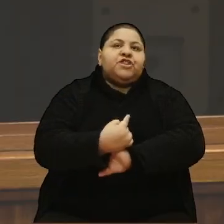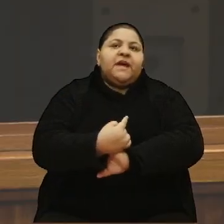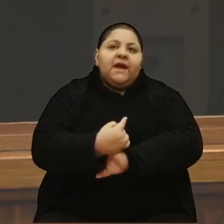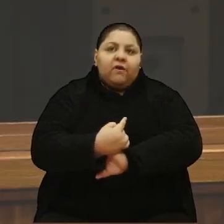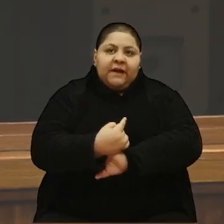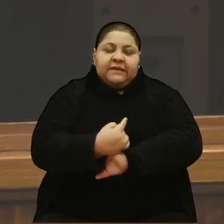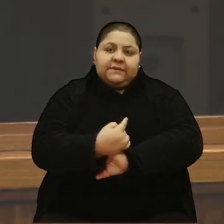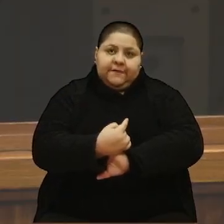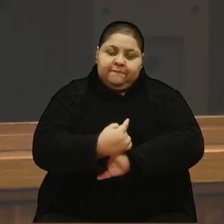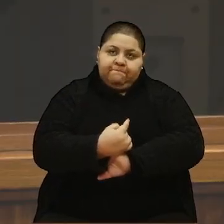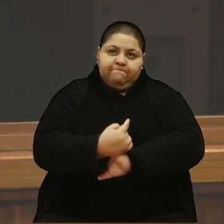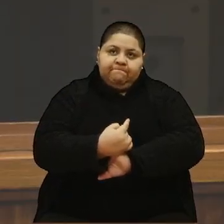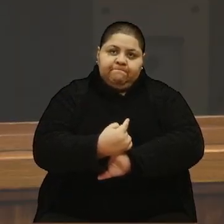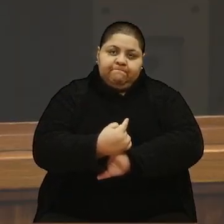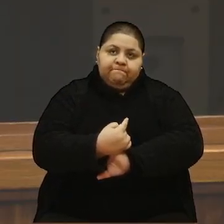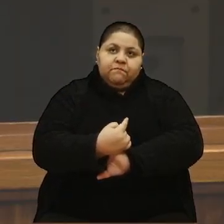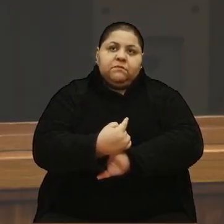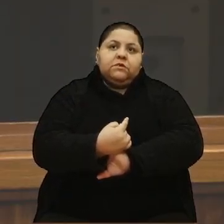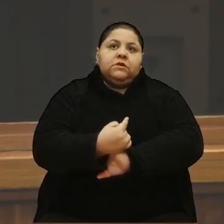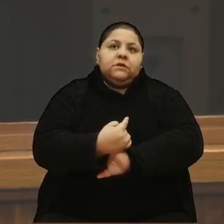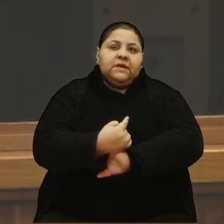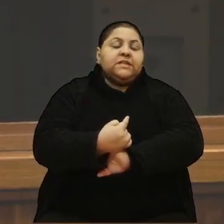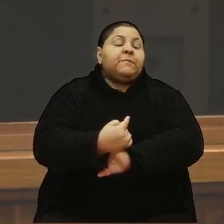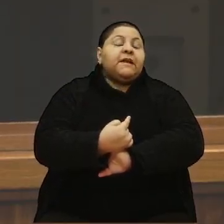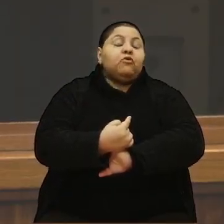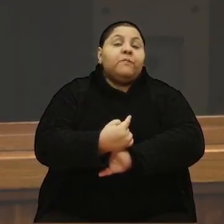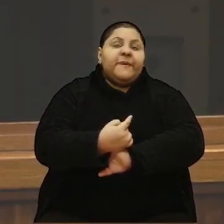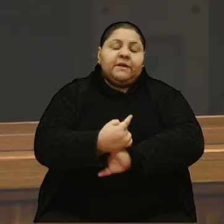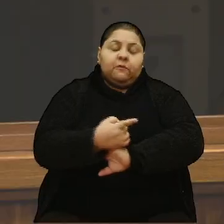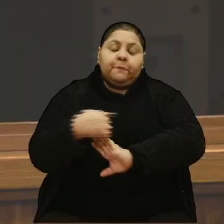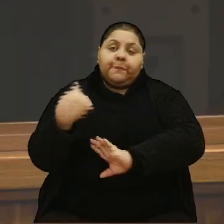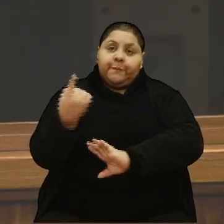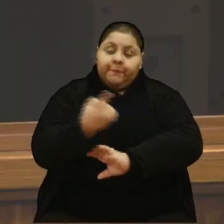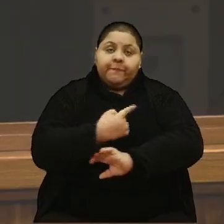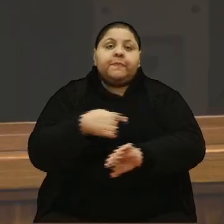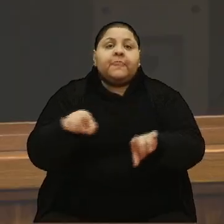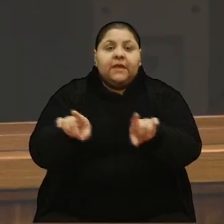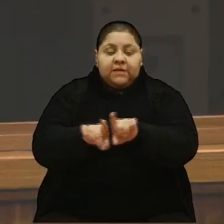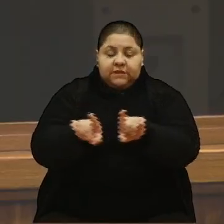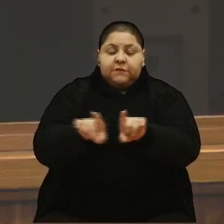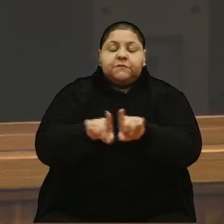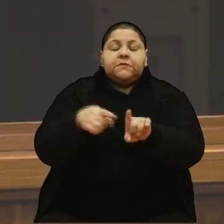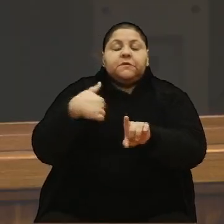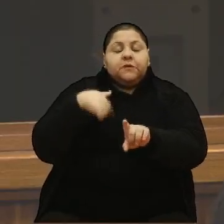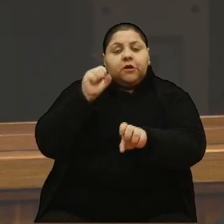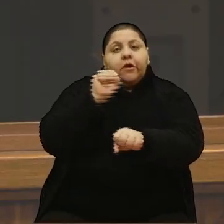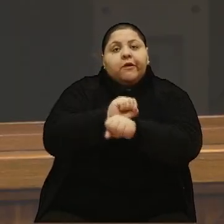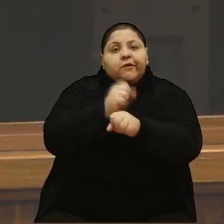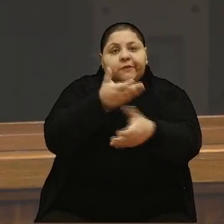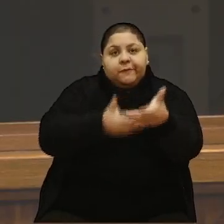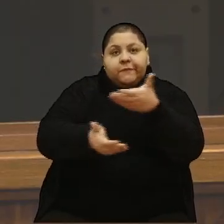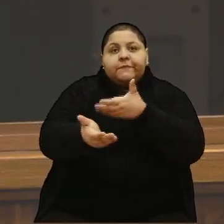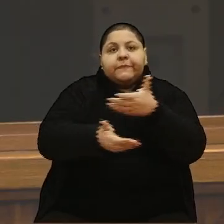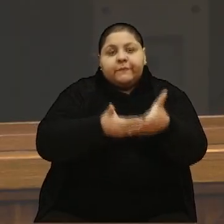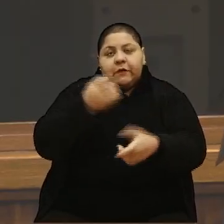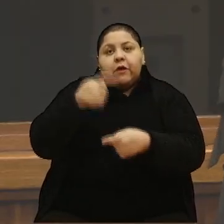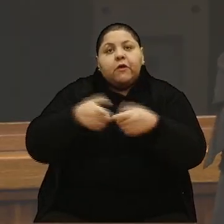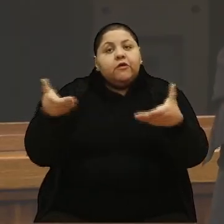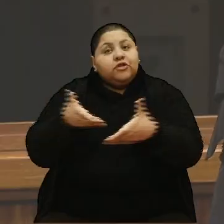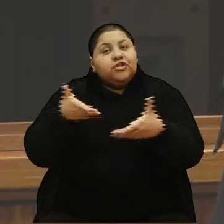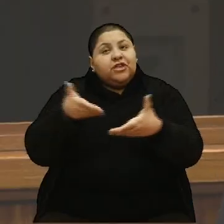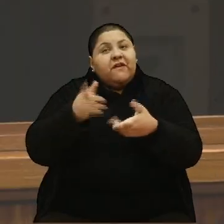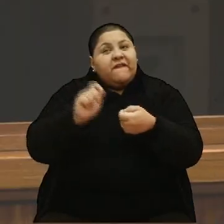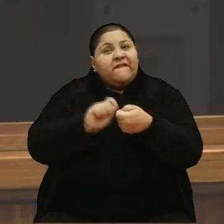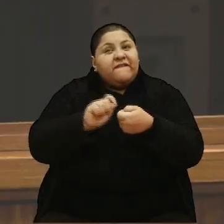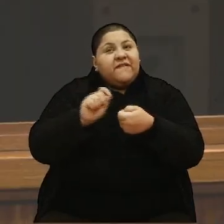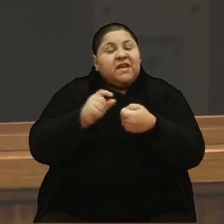ser uma honra para mim e eu já tenho um plano, está tramitando aqui na casa, espero que tramitando, porque já faz algum tempo